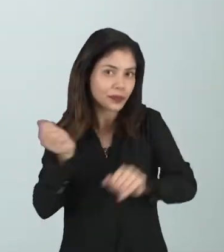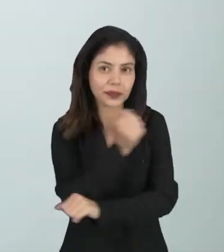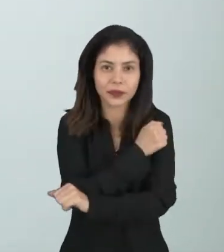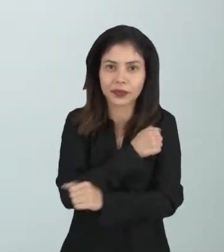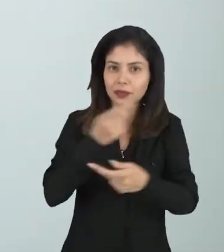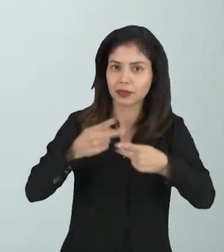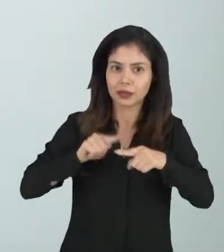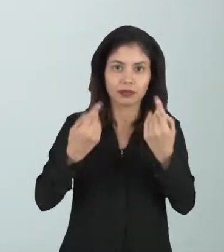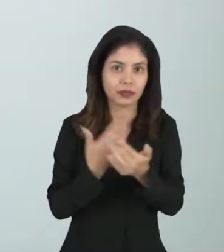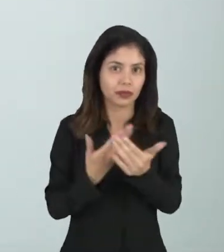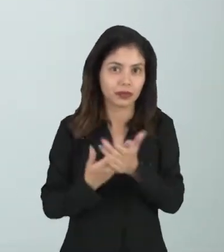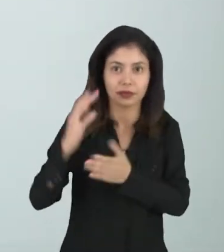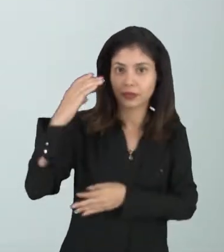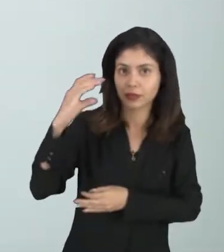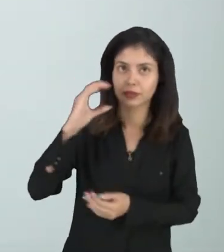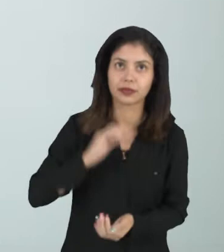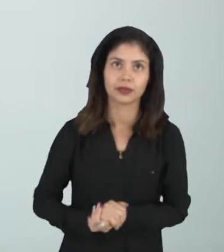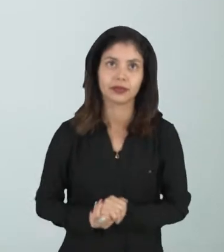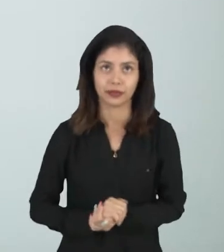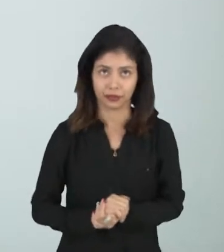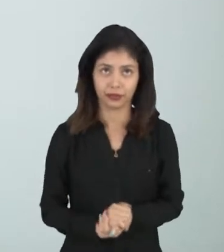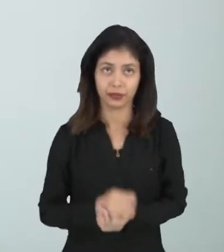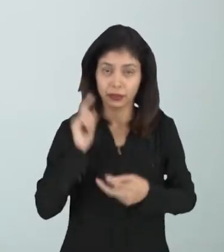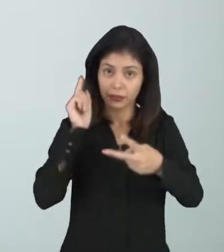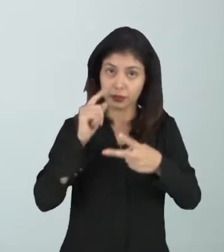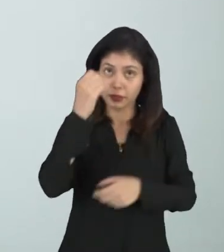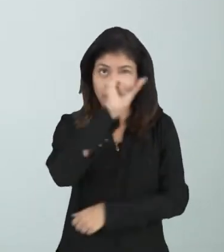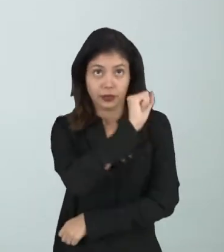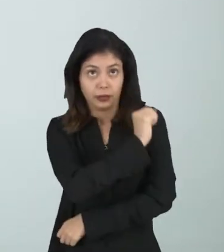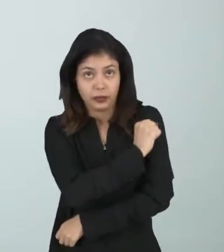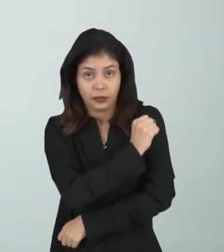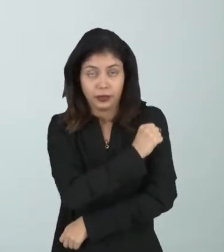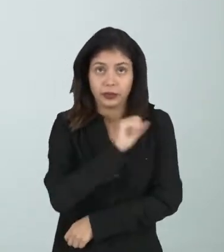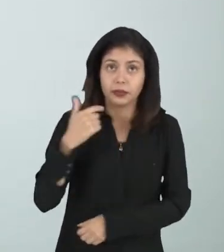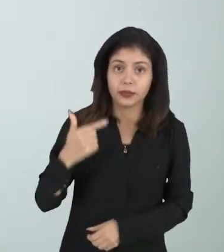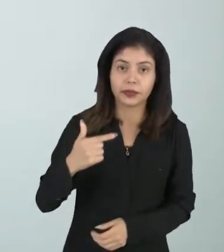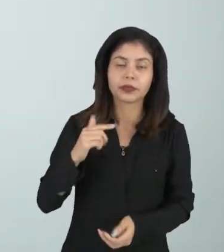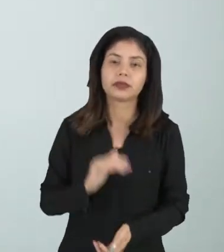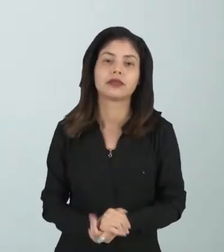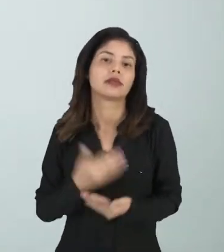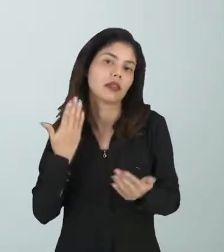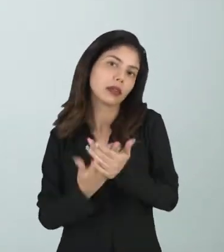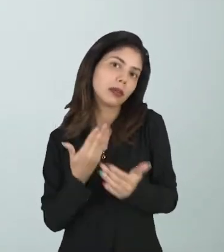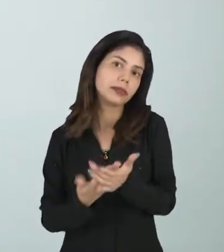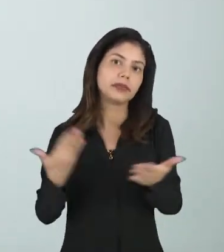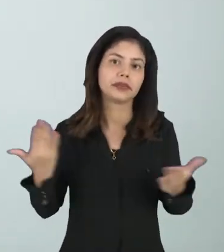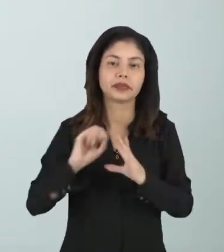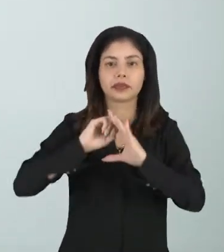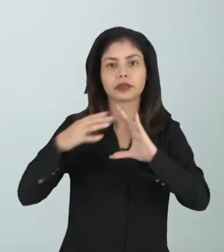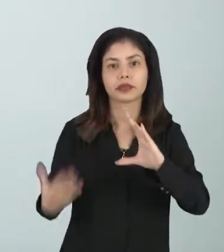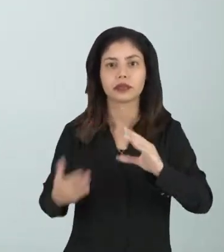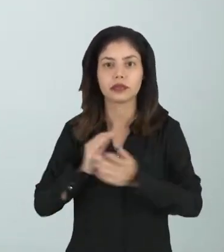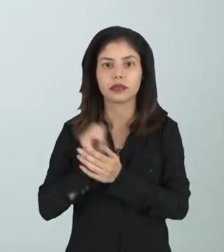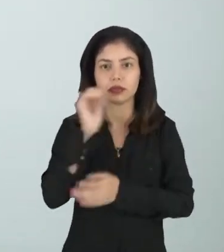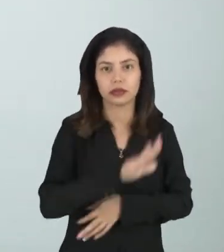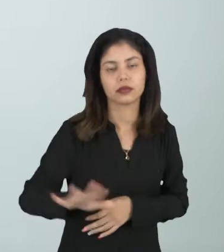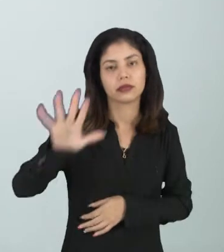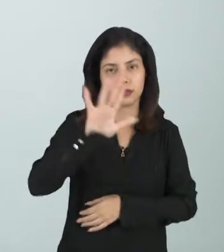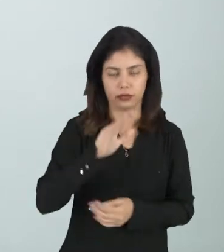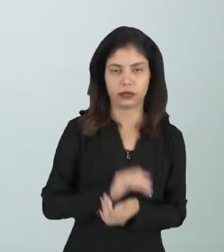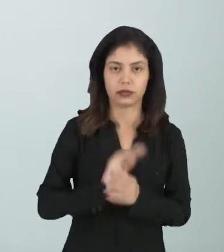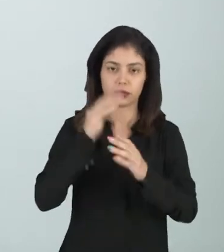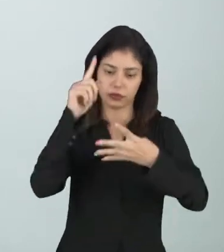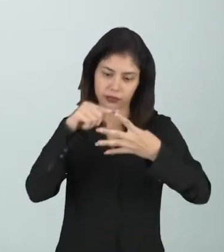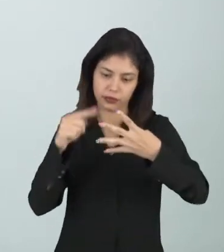Olá, alunos, bem-vindos à aula de ciências, aula de número 2 do 8º ano, tá? Na aula de hoje, nós vamos fazer uma caracterização geral, né,